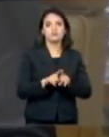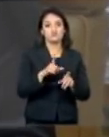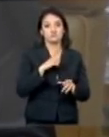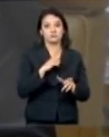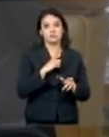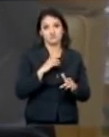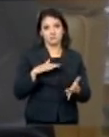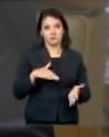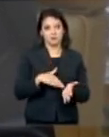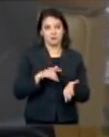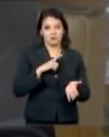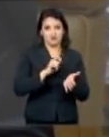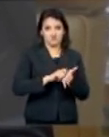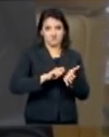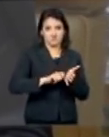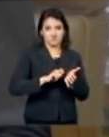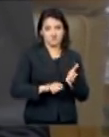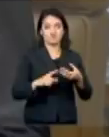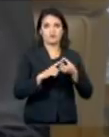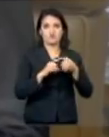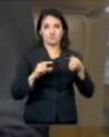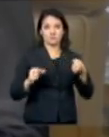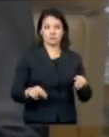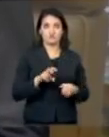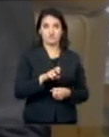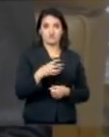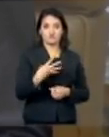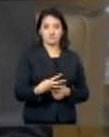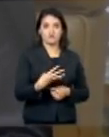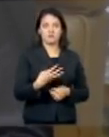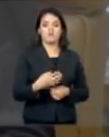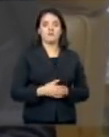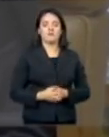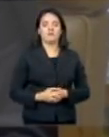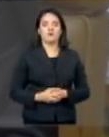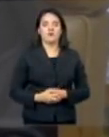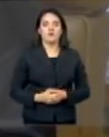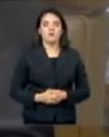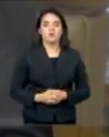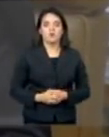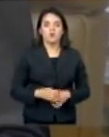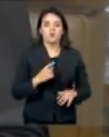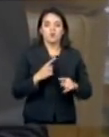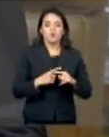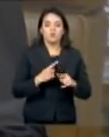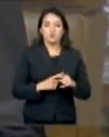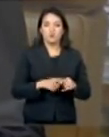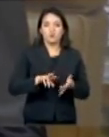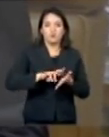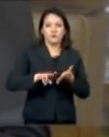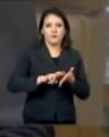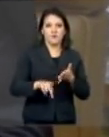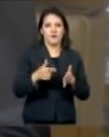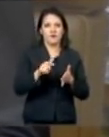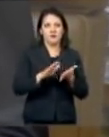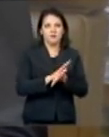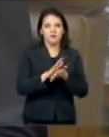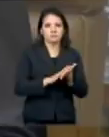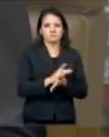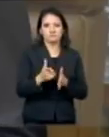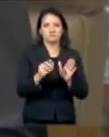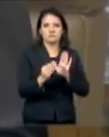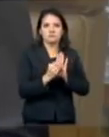final do caput do artigo 54 da lei 9784 de 9 pois não se fala em momento algum na